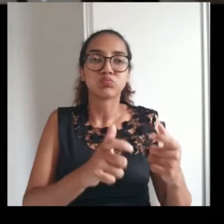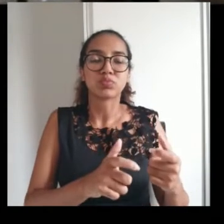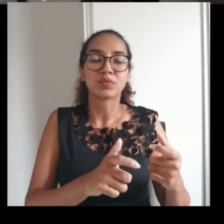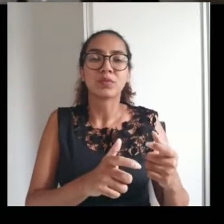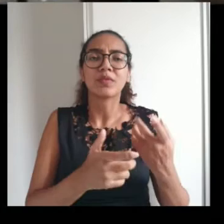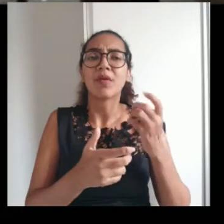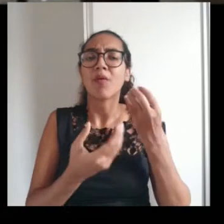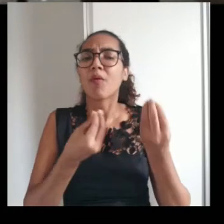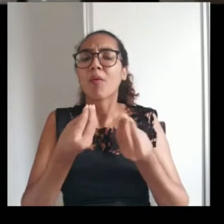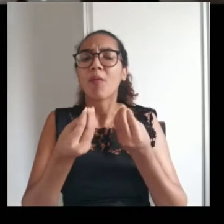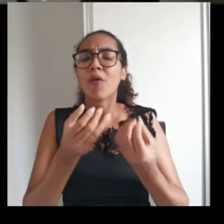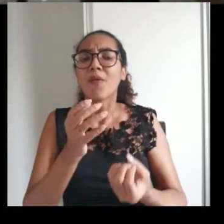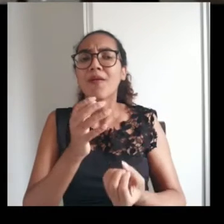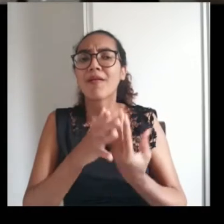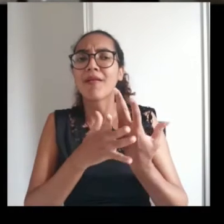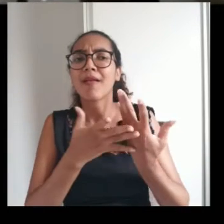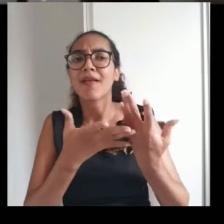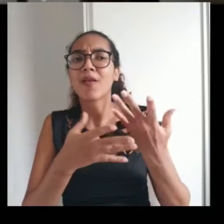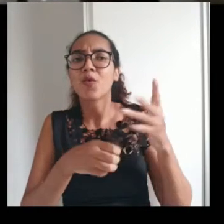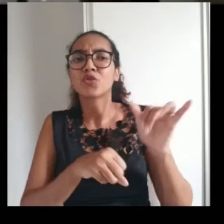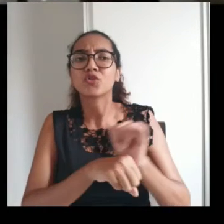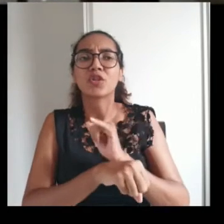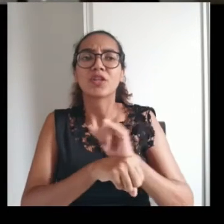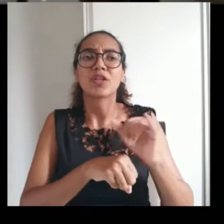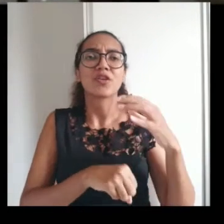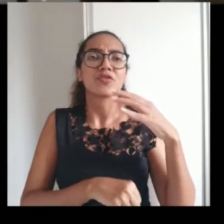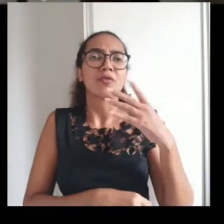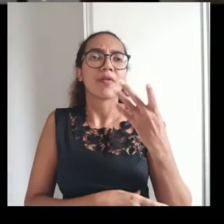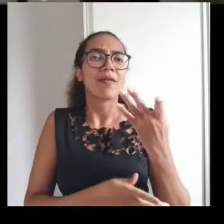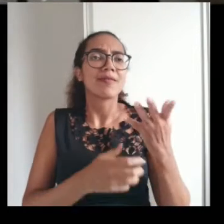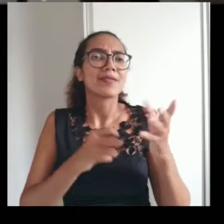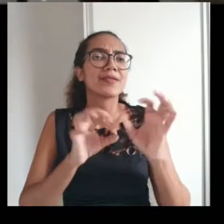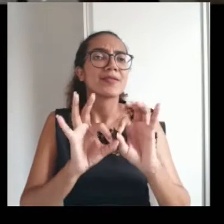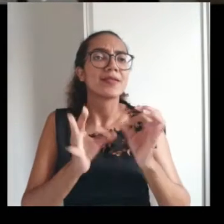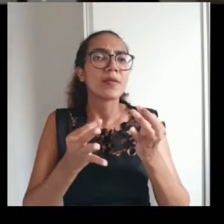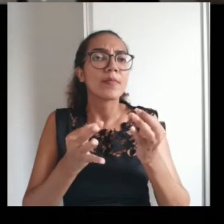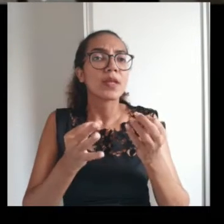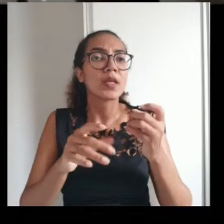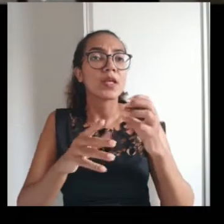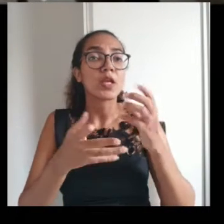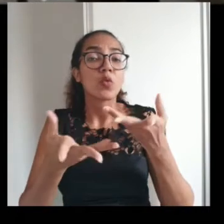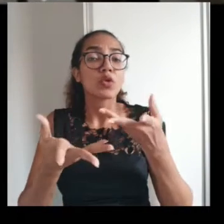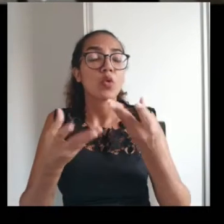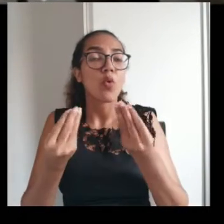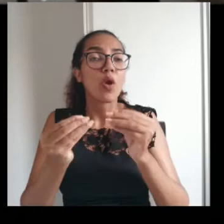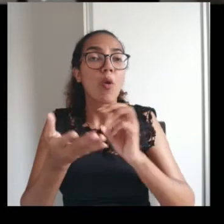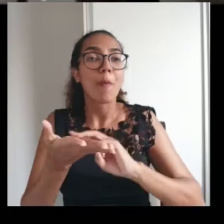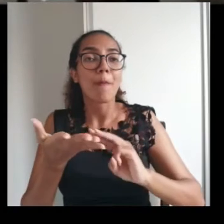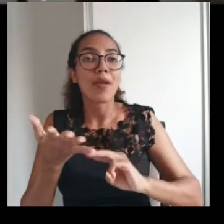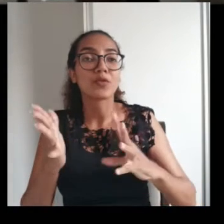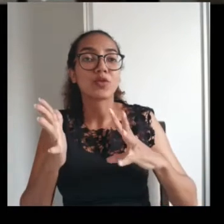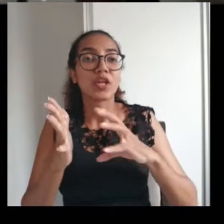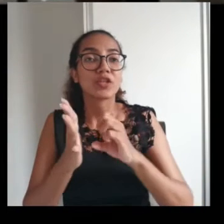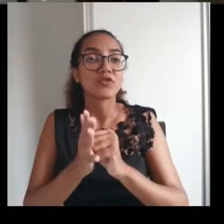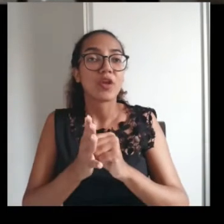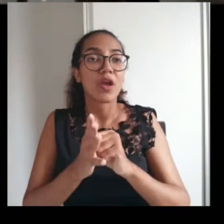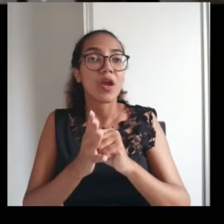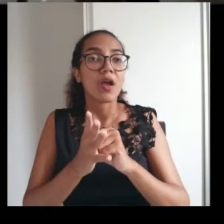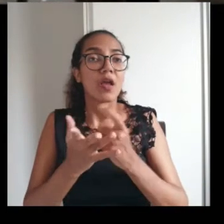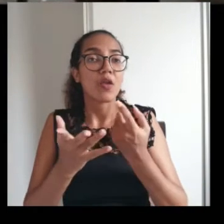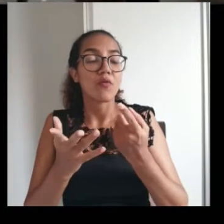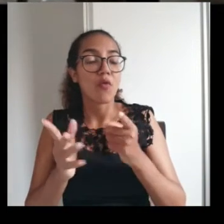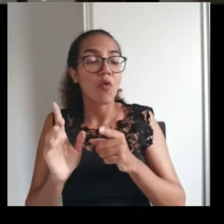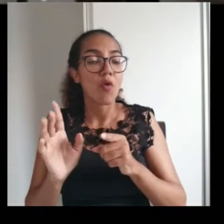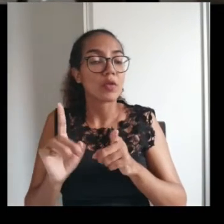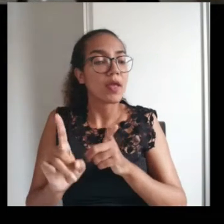aqui básico, que toda vez que eu chamar um método cadastrar, eu vou inserir uma conta no array e vou fazer a posição apontar para a